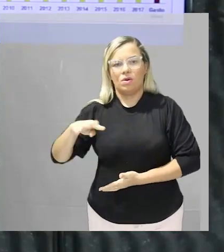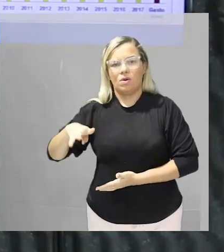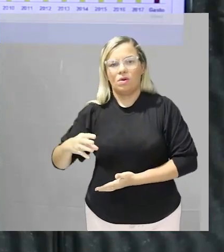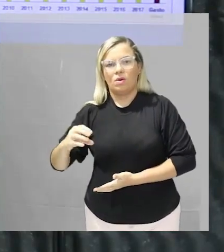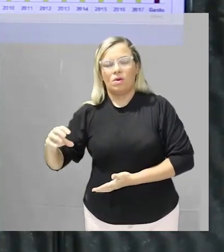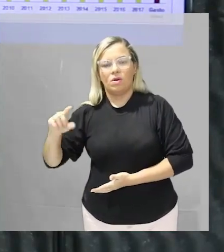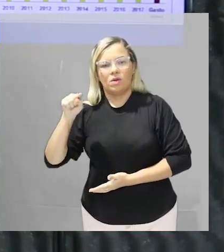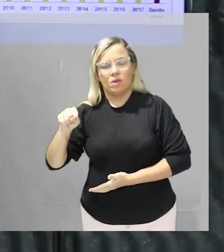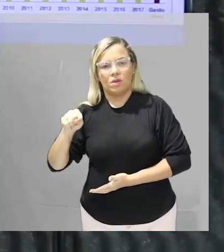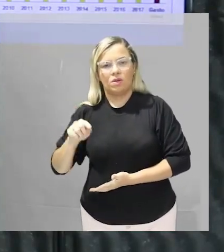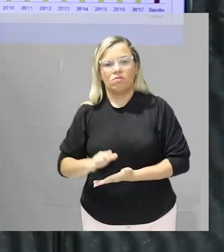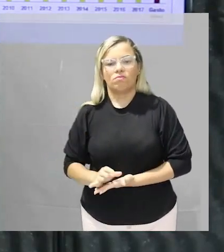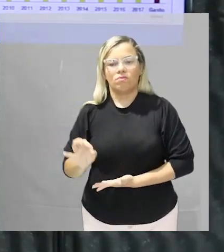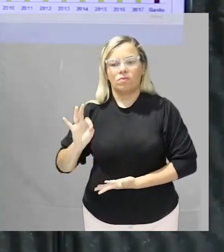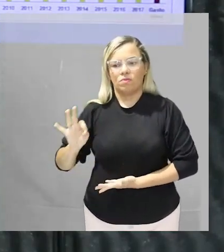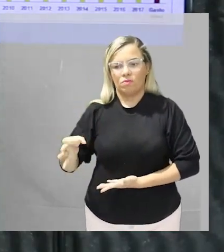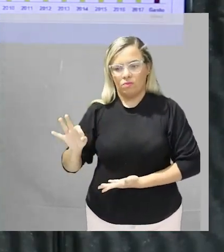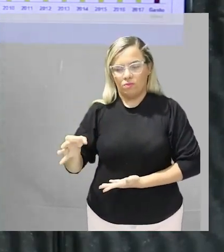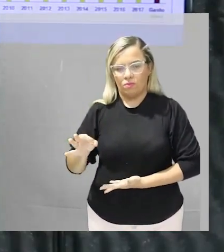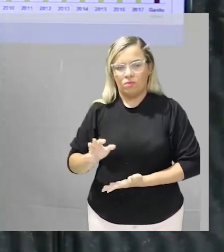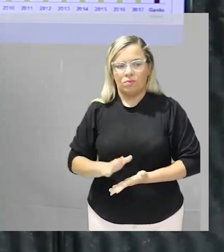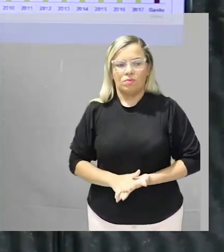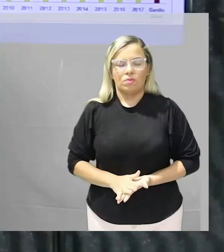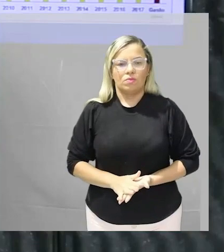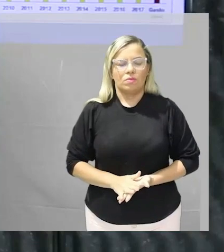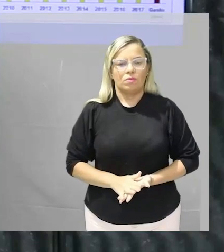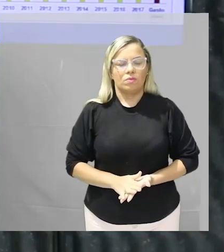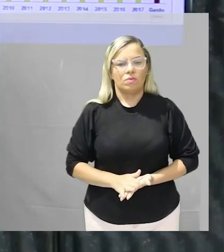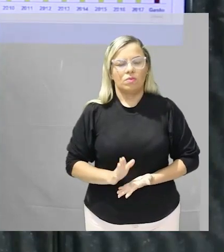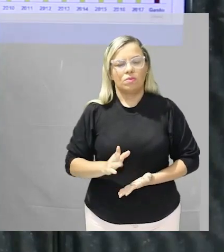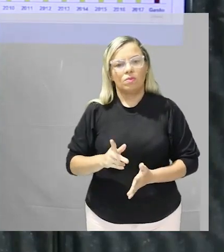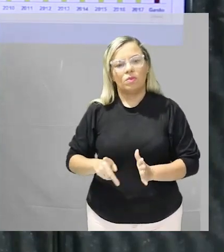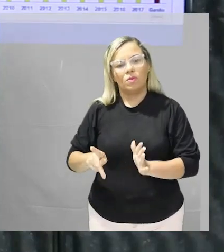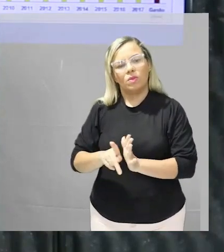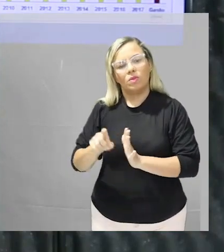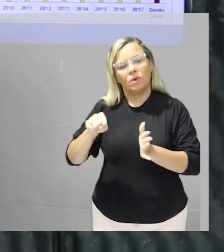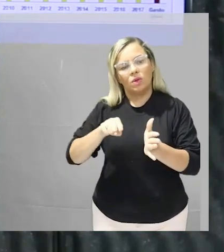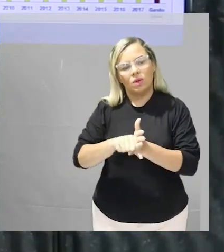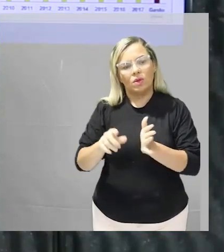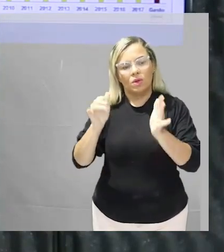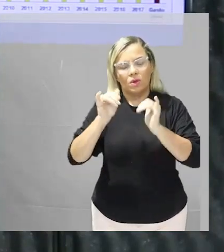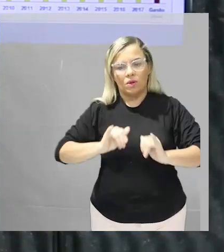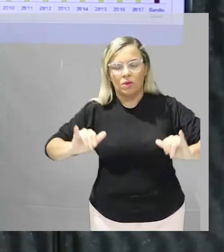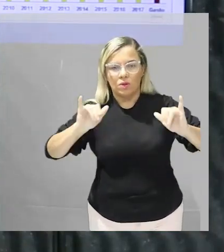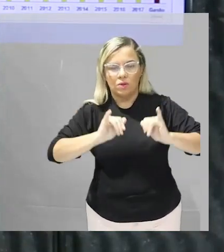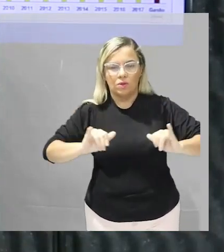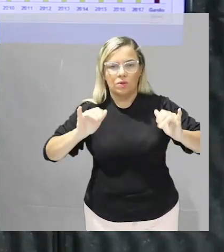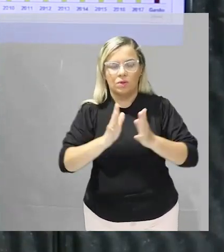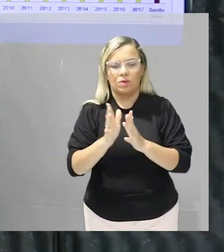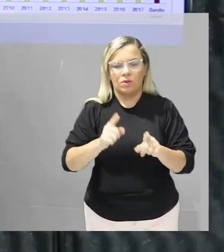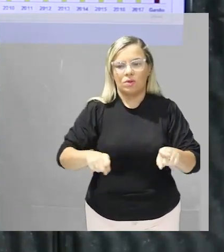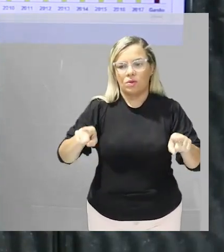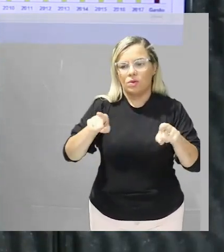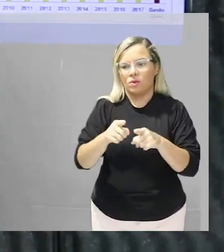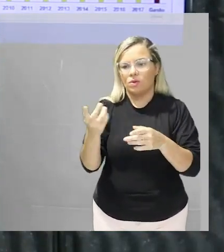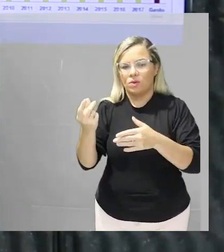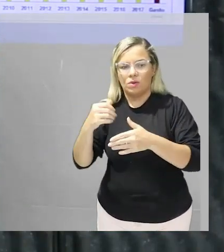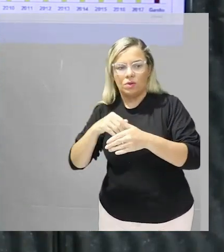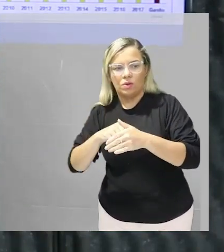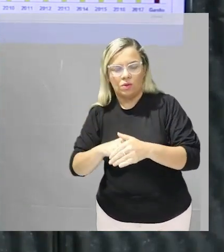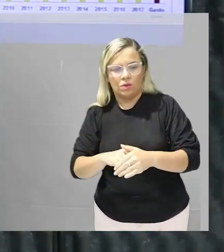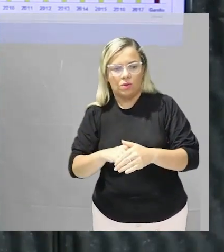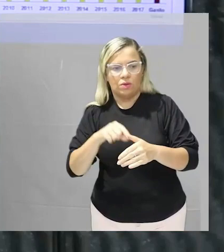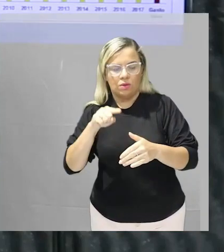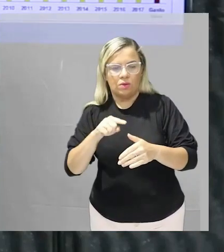certinho e no caso na própria questão foi informado para nós que os investimentos foram